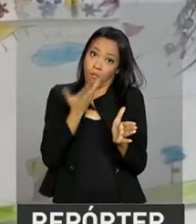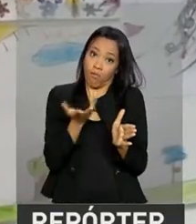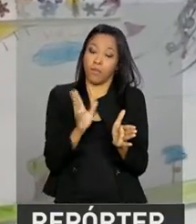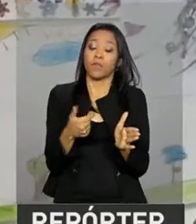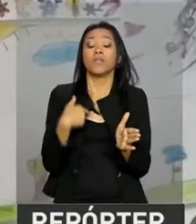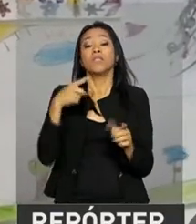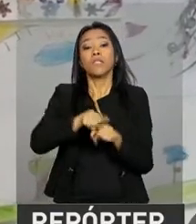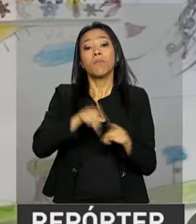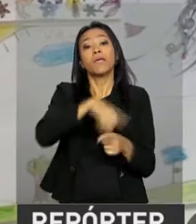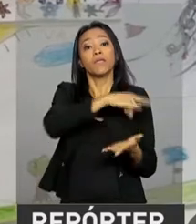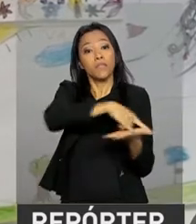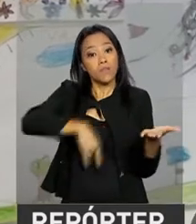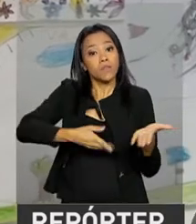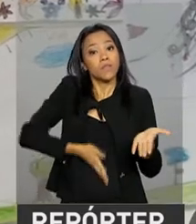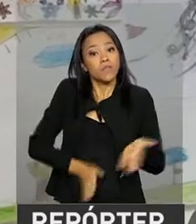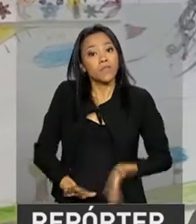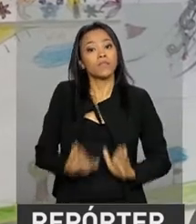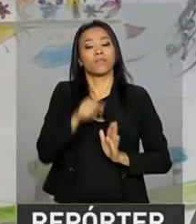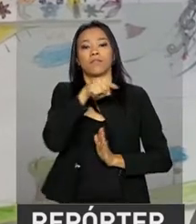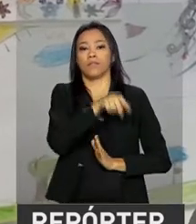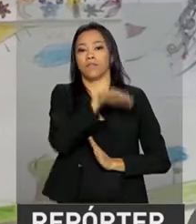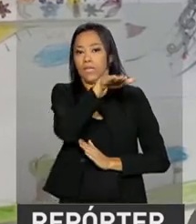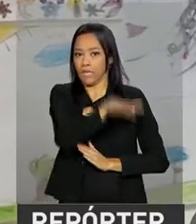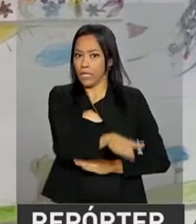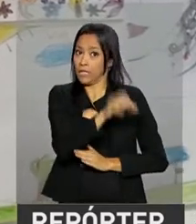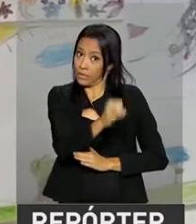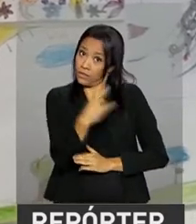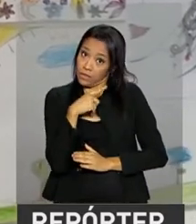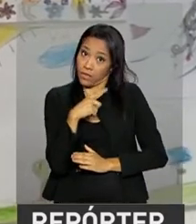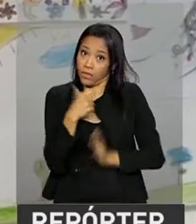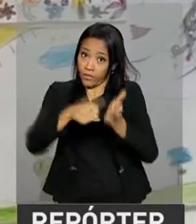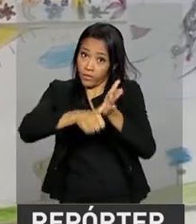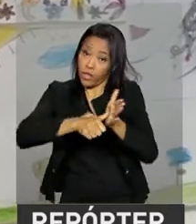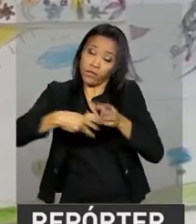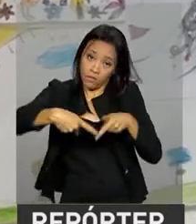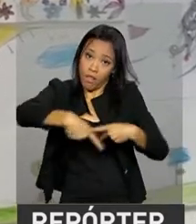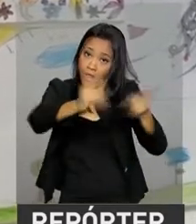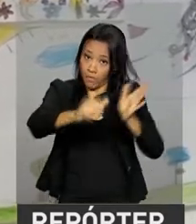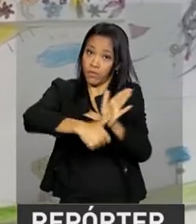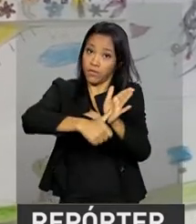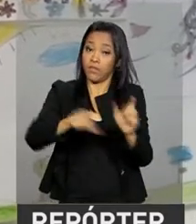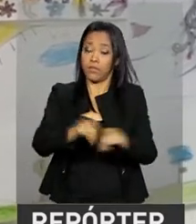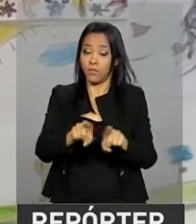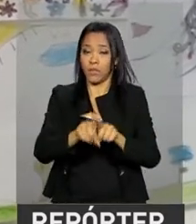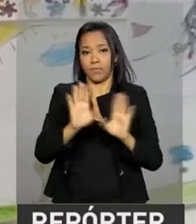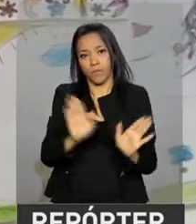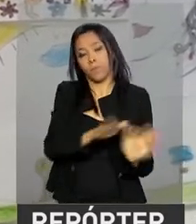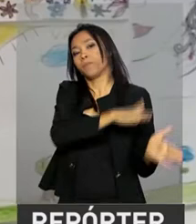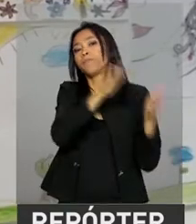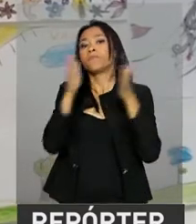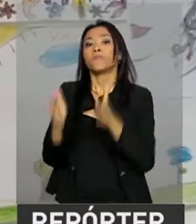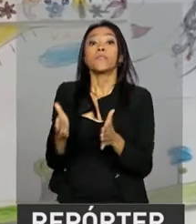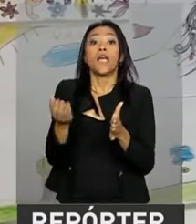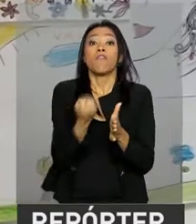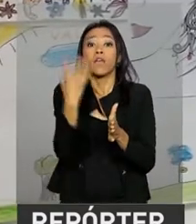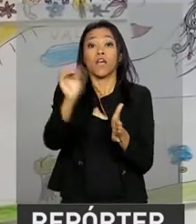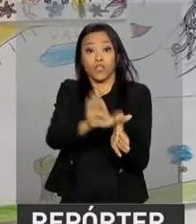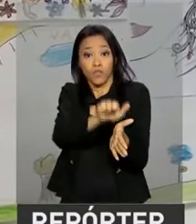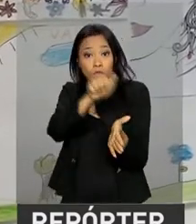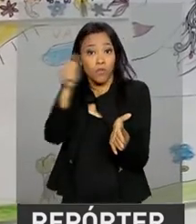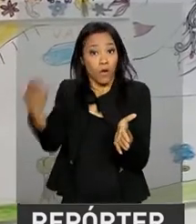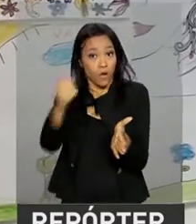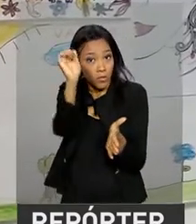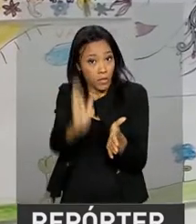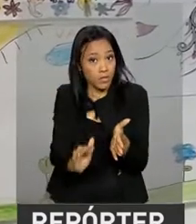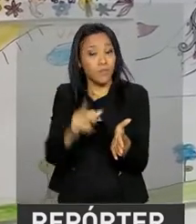de nascimento e, se já tiver a identidade, traga a identidade também. No caso de viagem internacional, nós